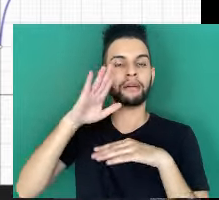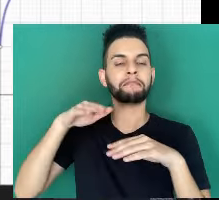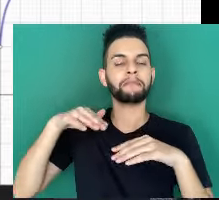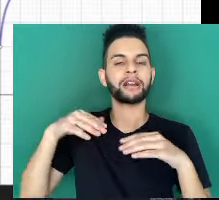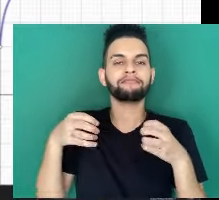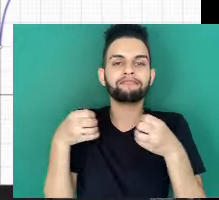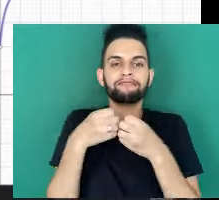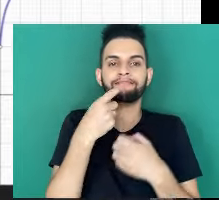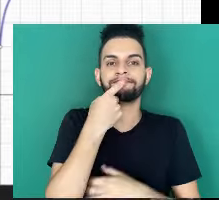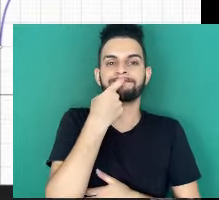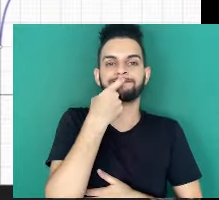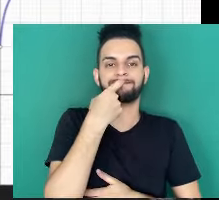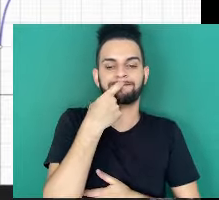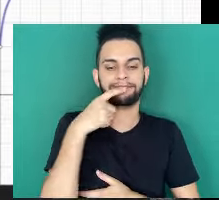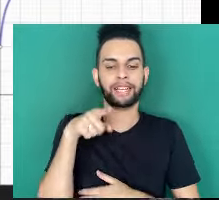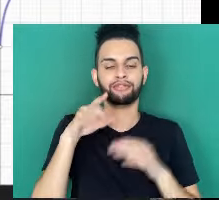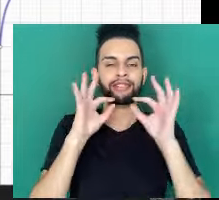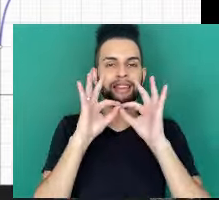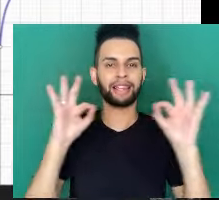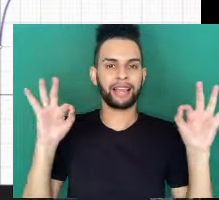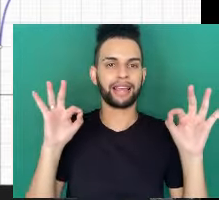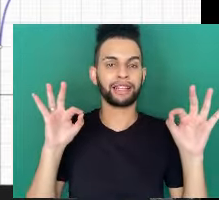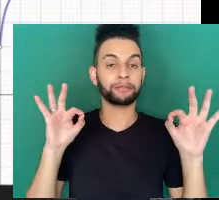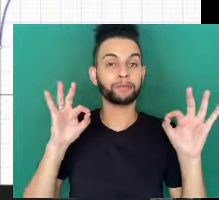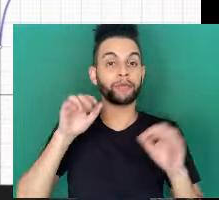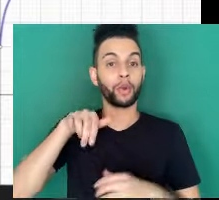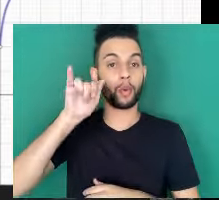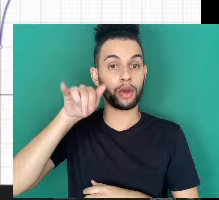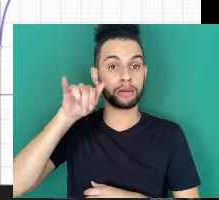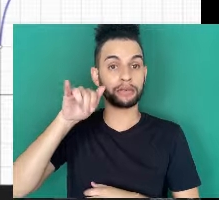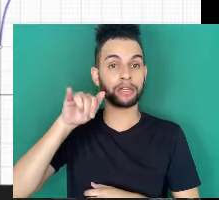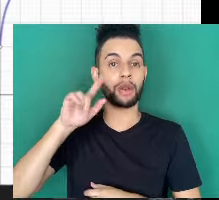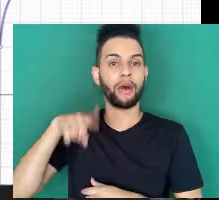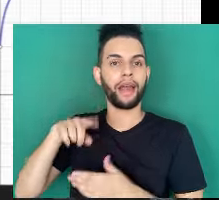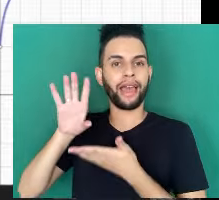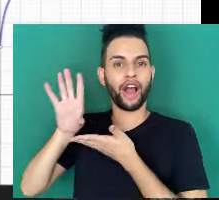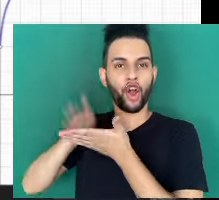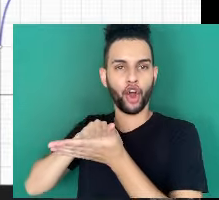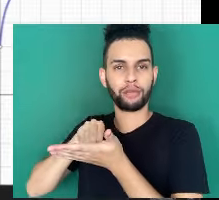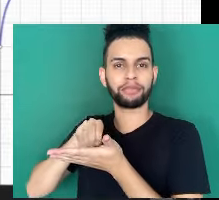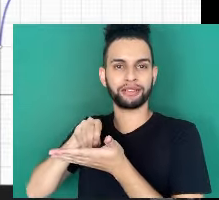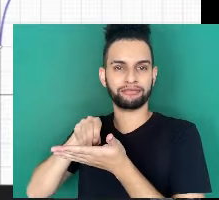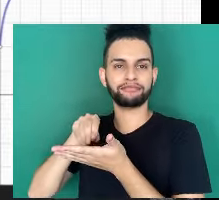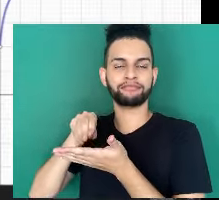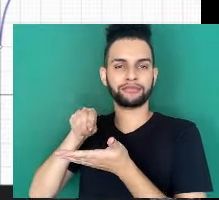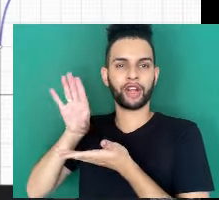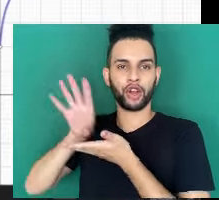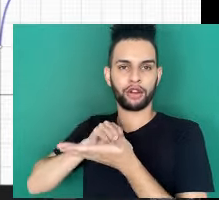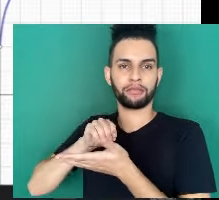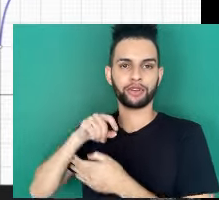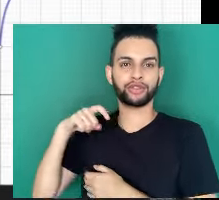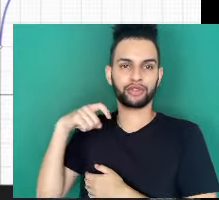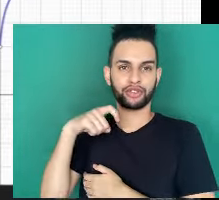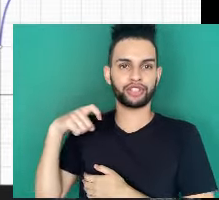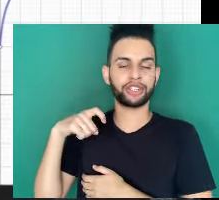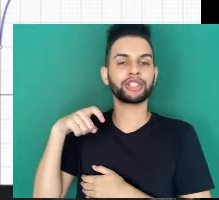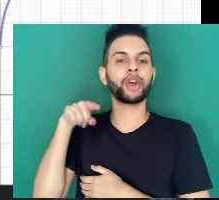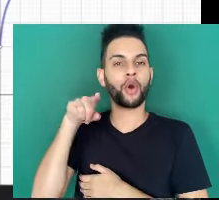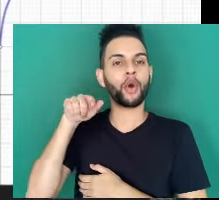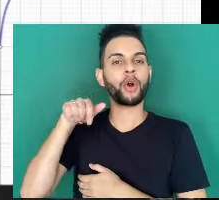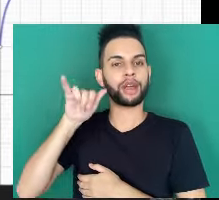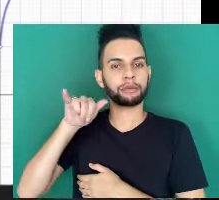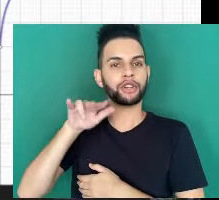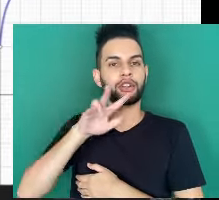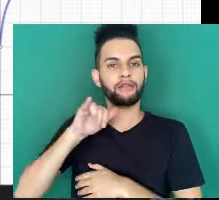aqui, né? Ou seja, o y, que é a projeção no eixo dos y, ele vai se aproximar também cada